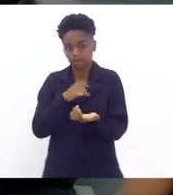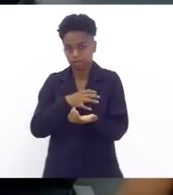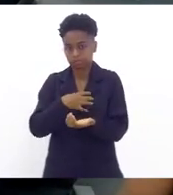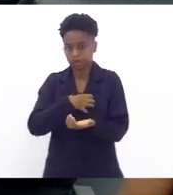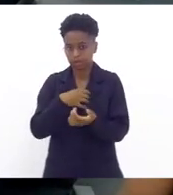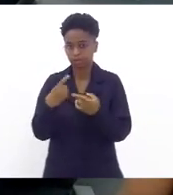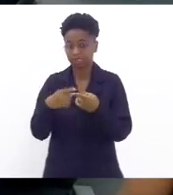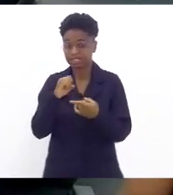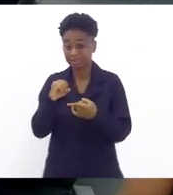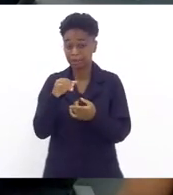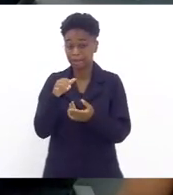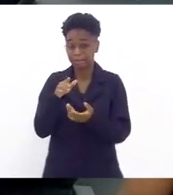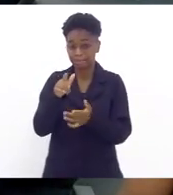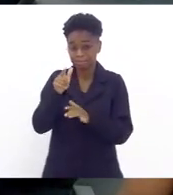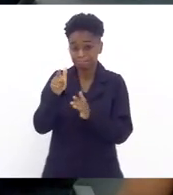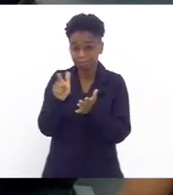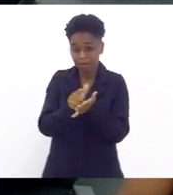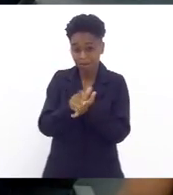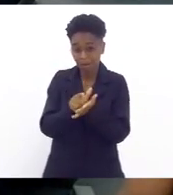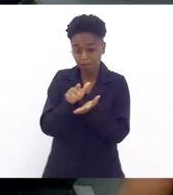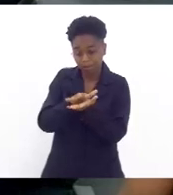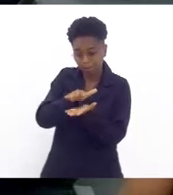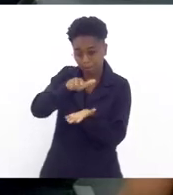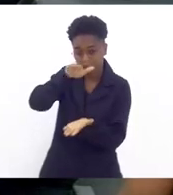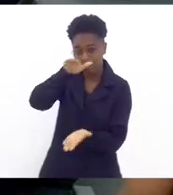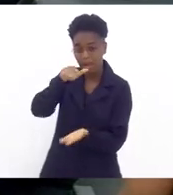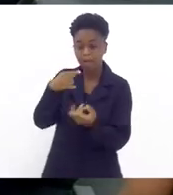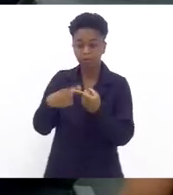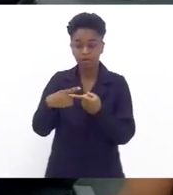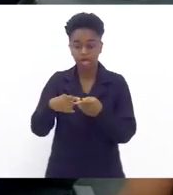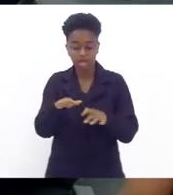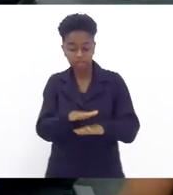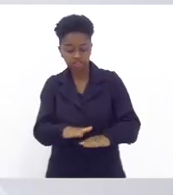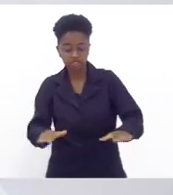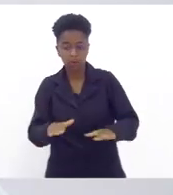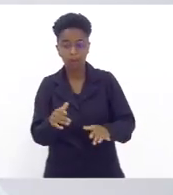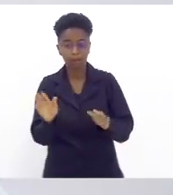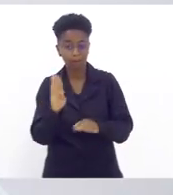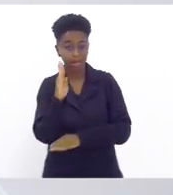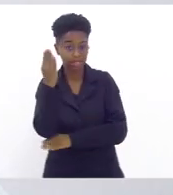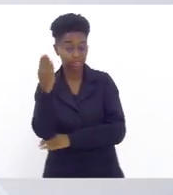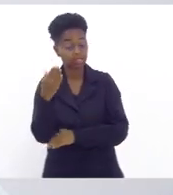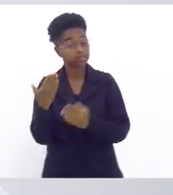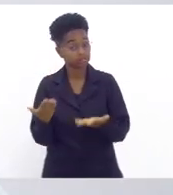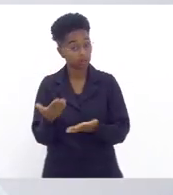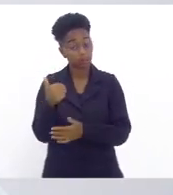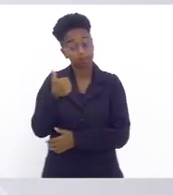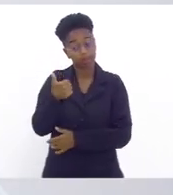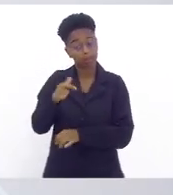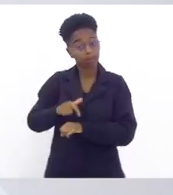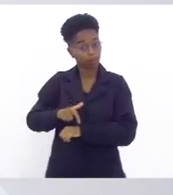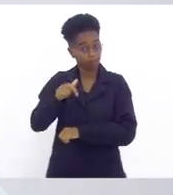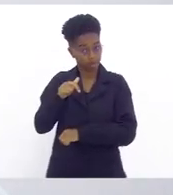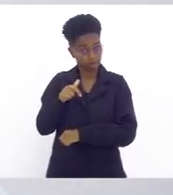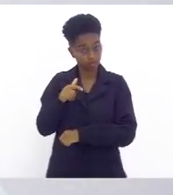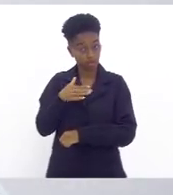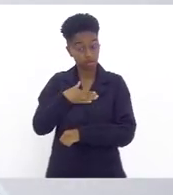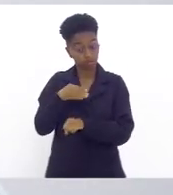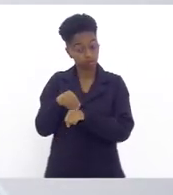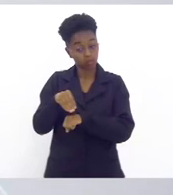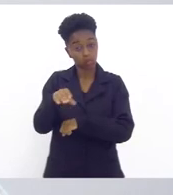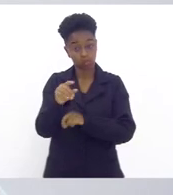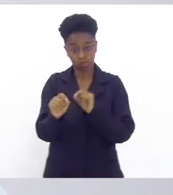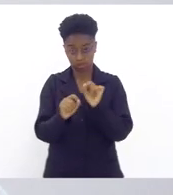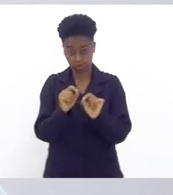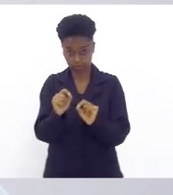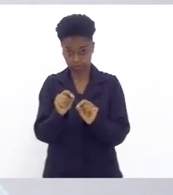junta papel ou então indumentária com piso que é de madeira etc em um primeiro momento a minha indicação foi olha